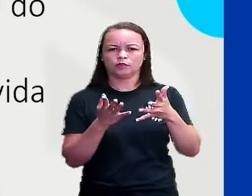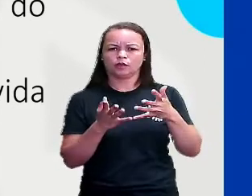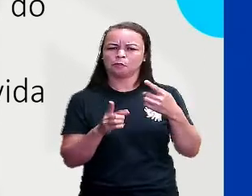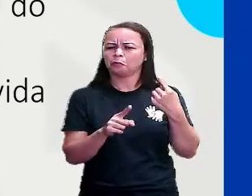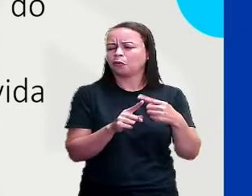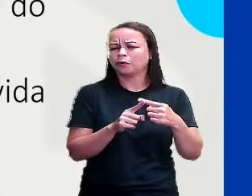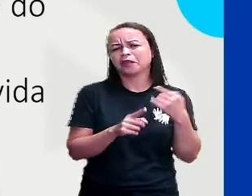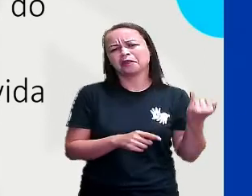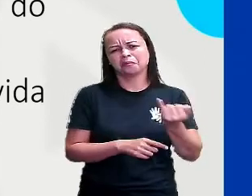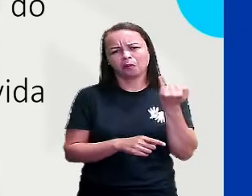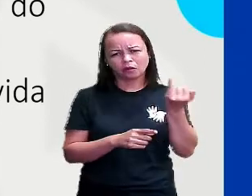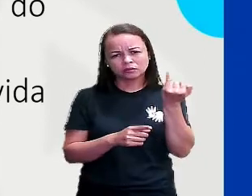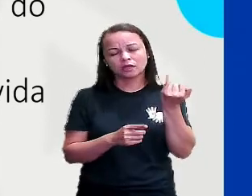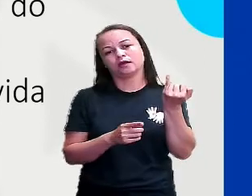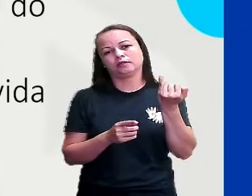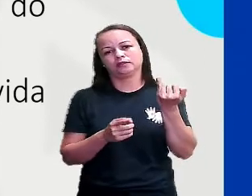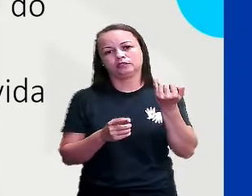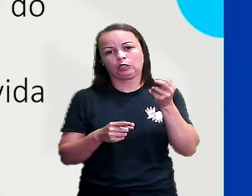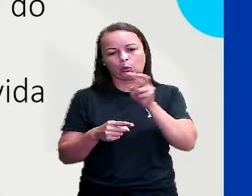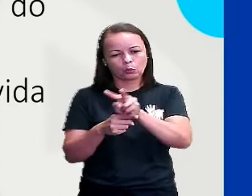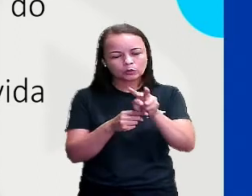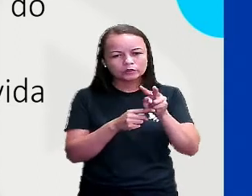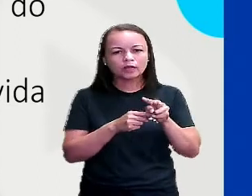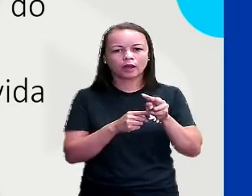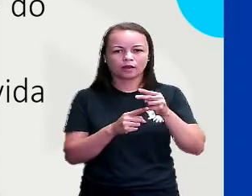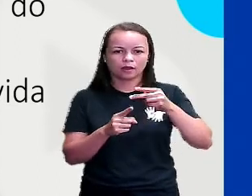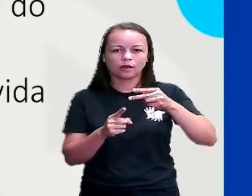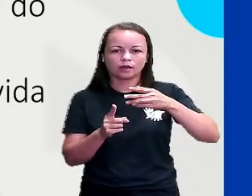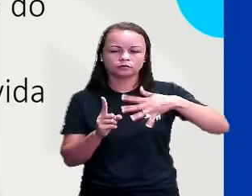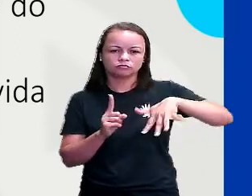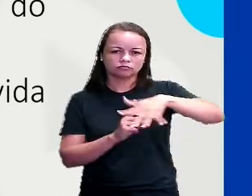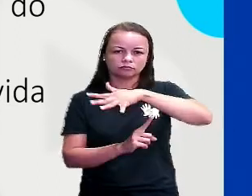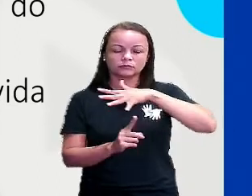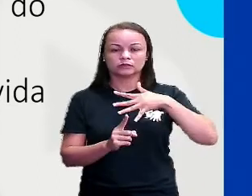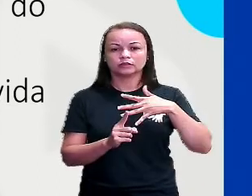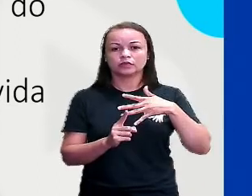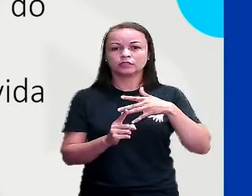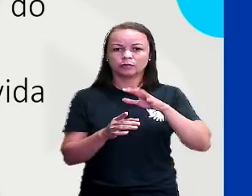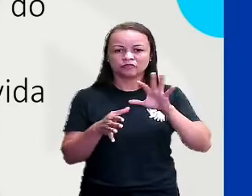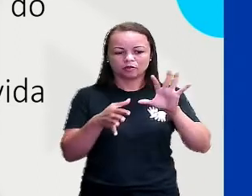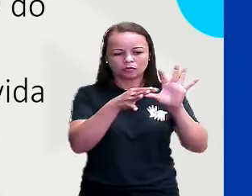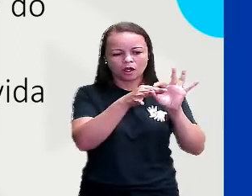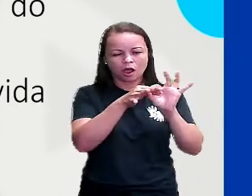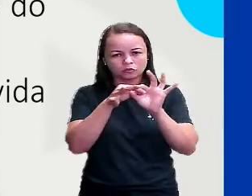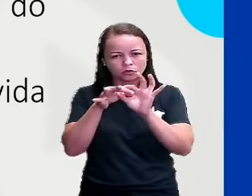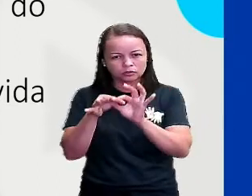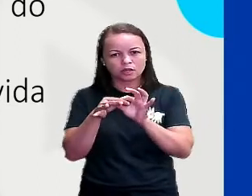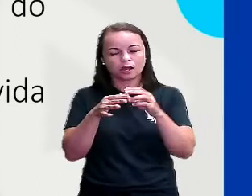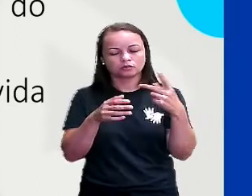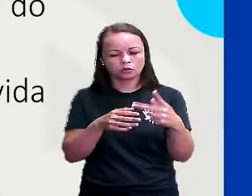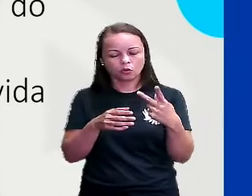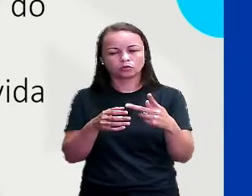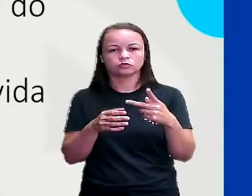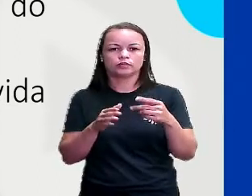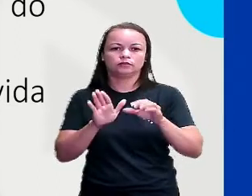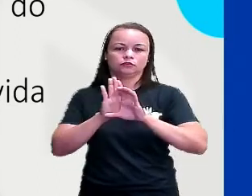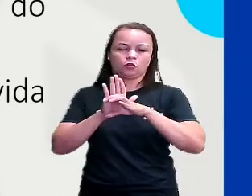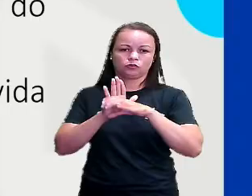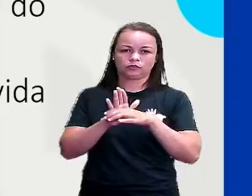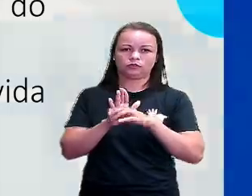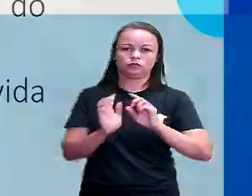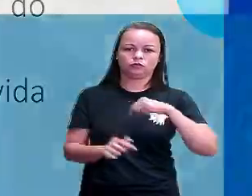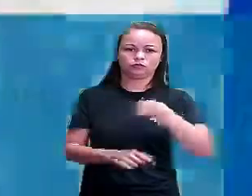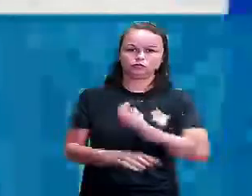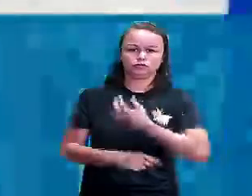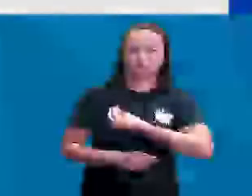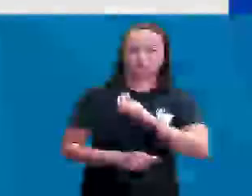nosso meio ambiente e também nós iremos associar todos esses conceitos que nós iremos aprender com a nossa